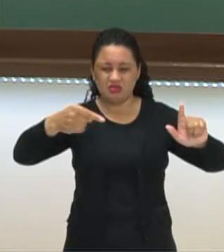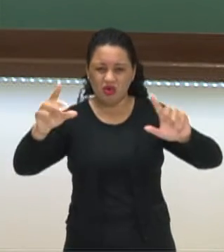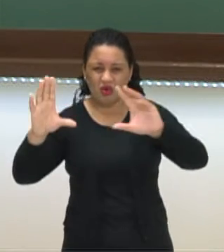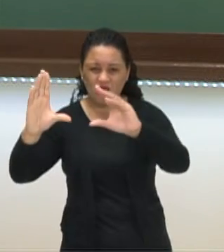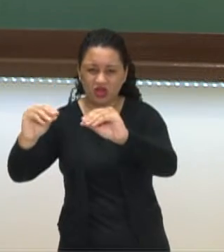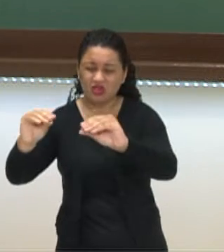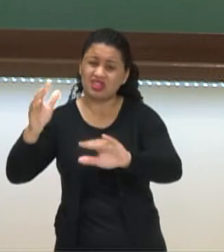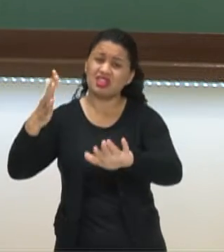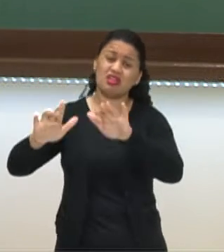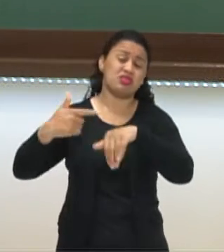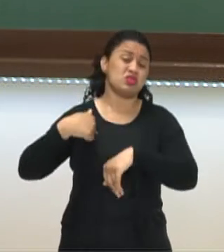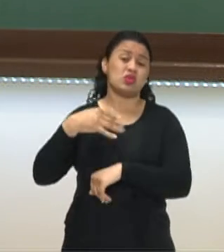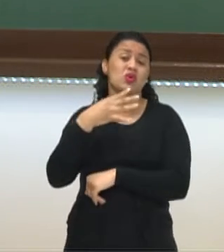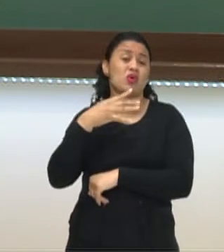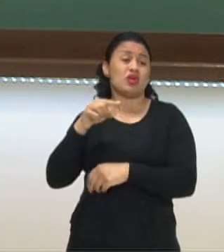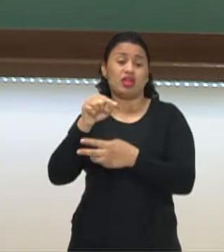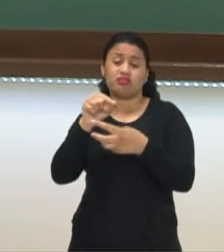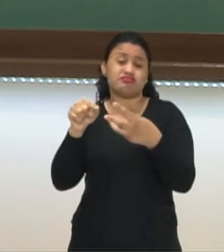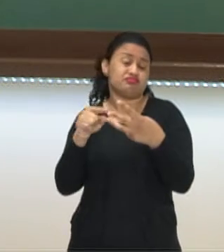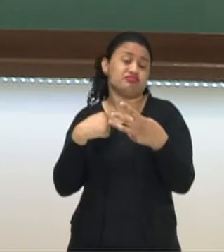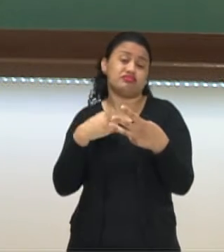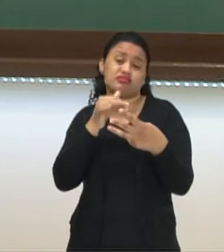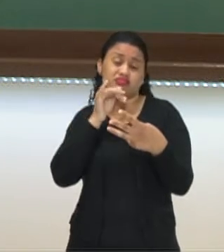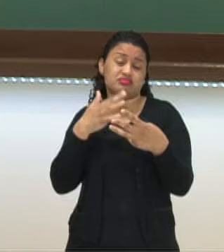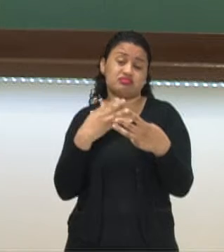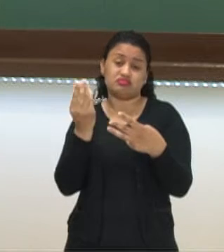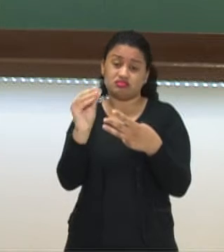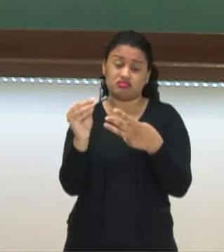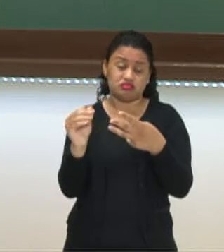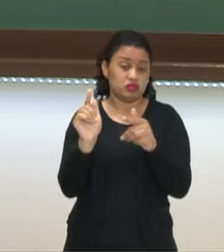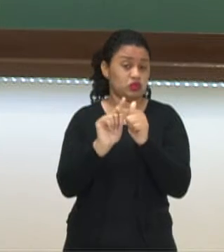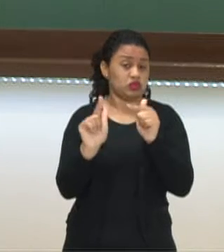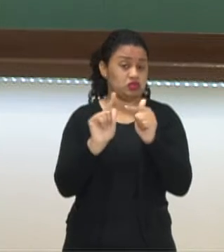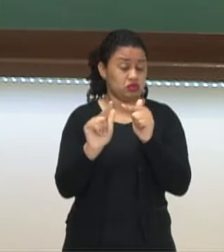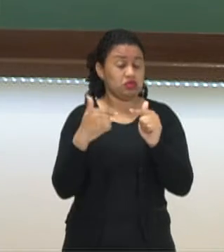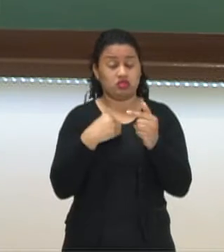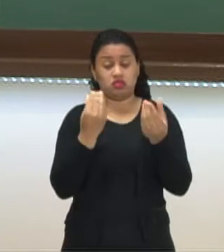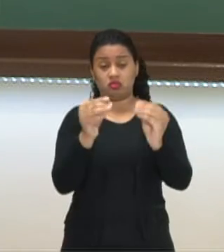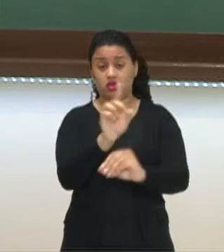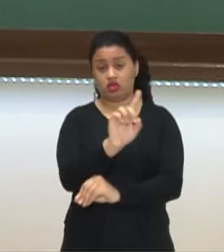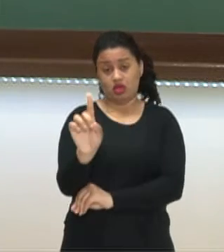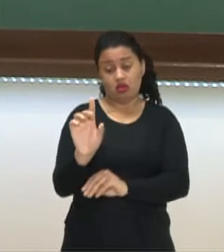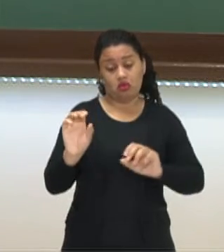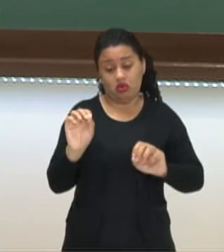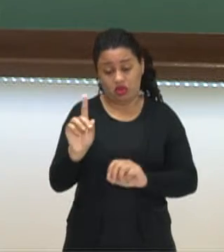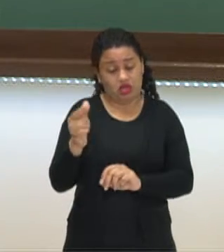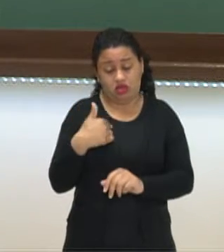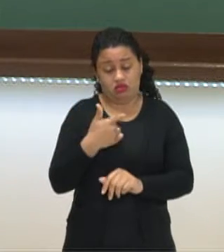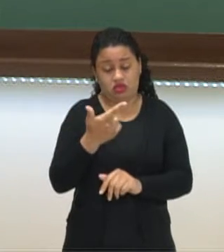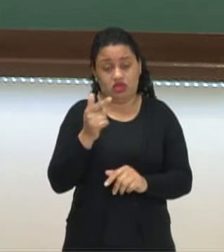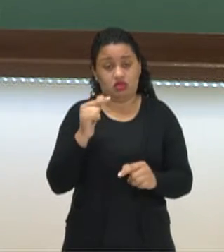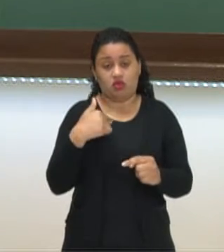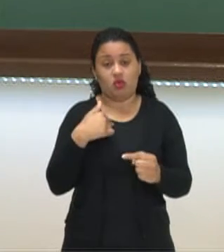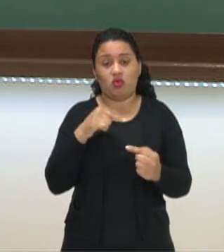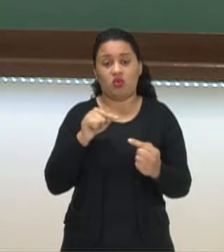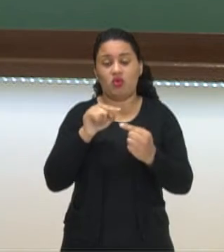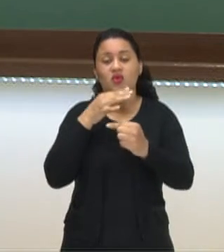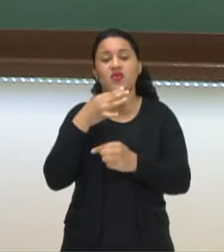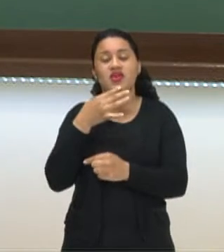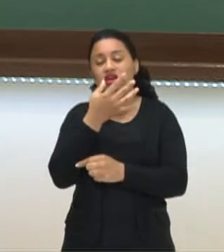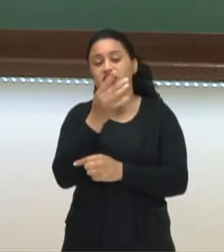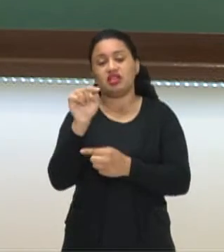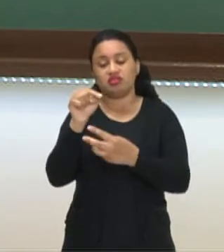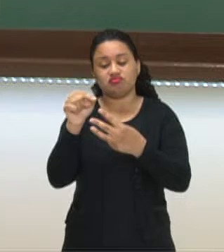você pode não conhecer nenhum desses programas. Não tem problema, você colocou não e então você não tem título de nenhum deles,